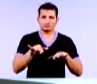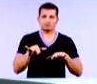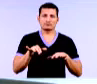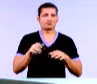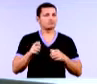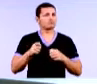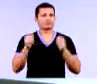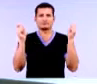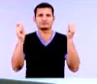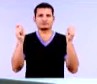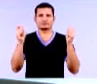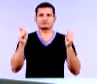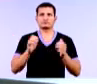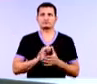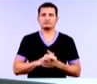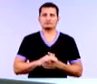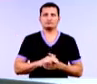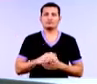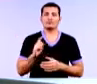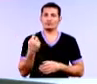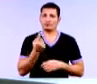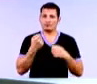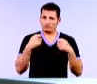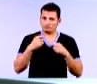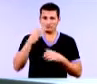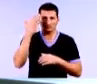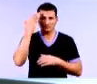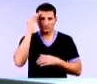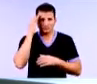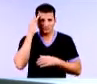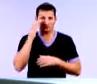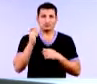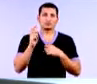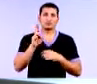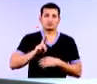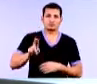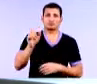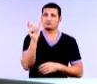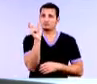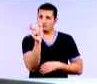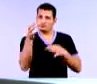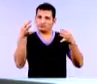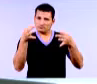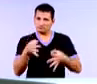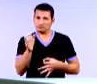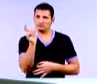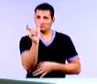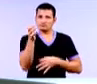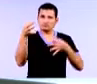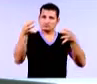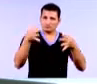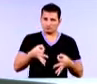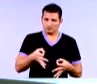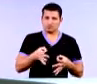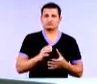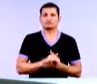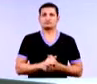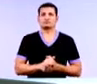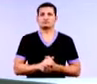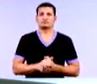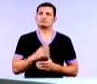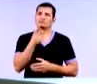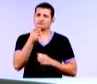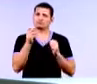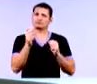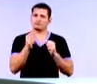possível. A gente tem que compreender e usar as palavras certas, as palavras corretas. É lógico que você pode escrever